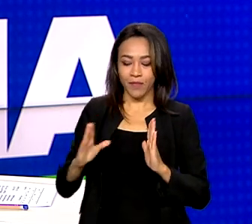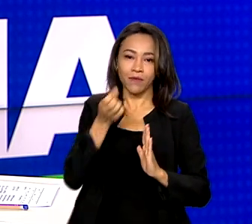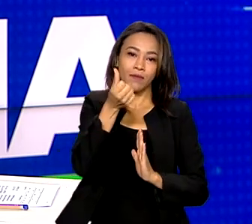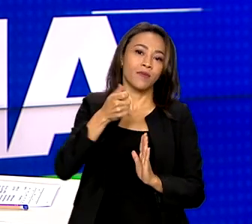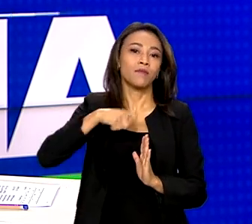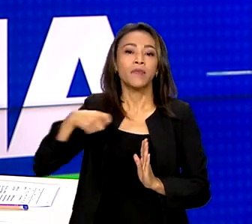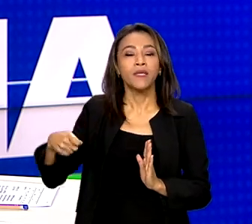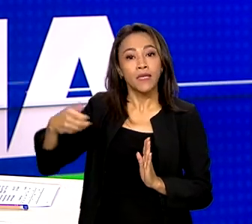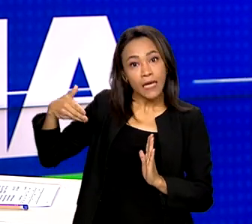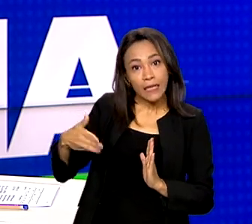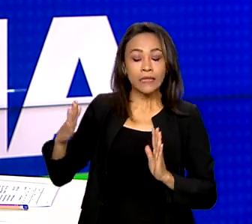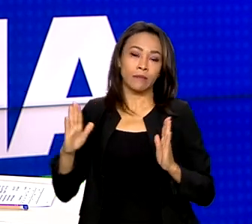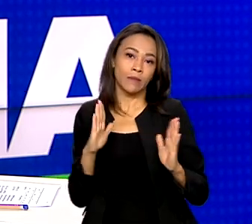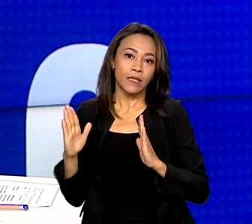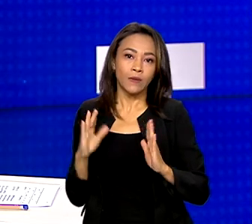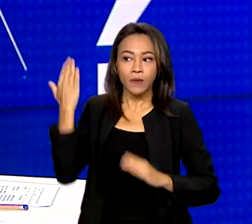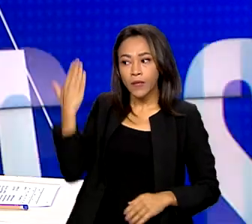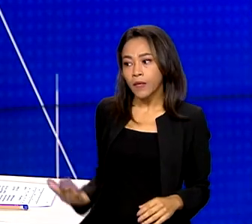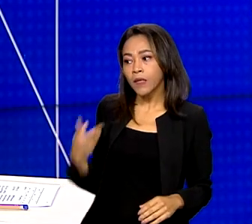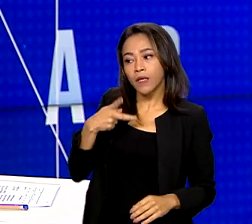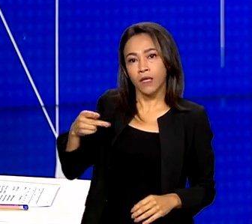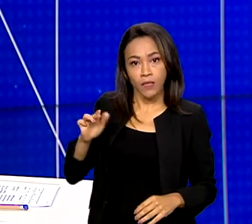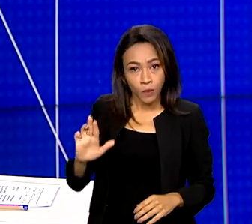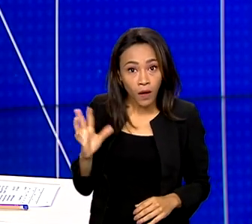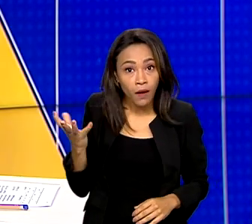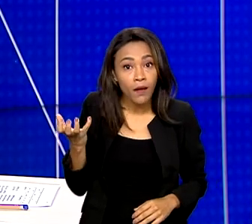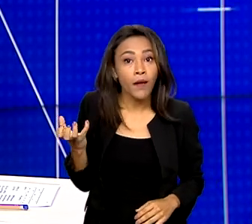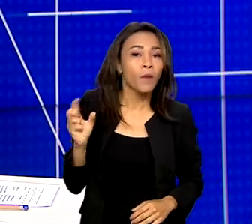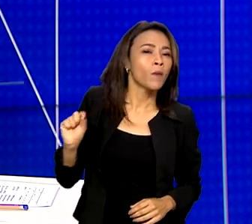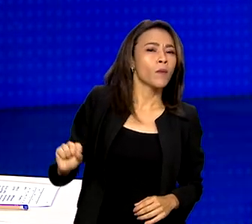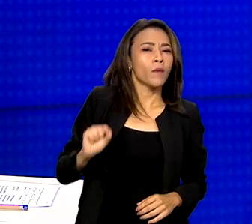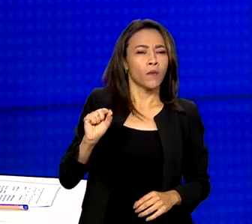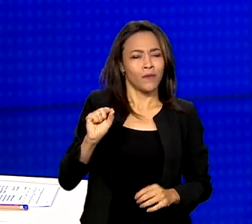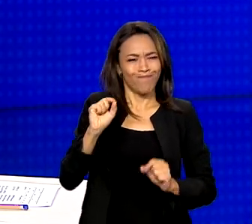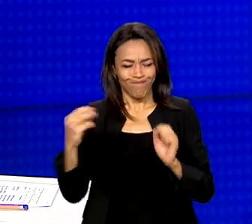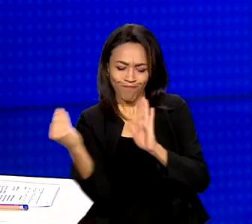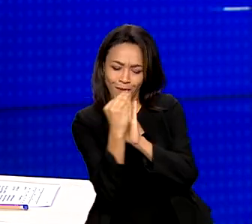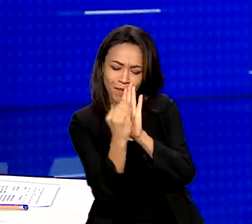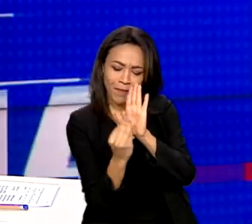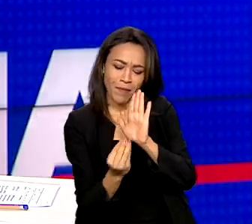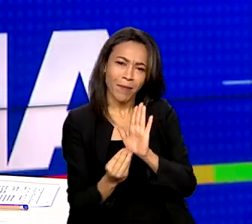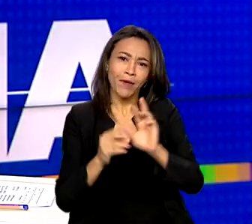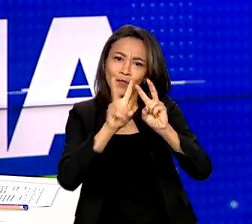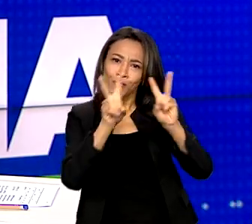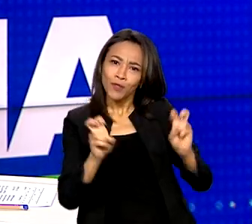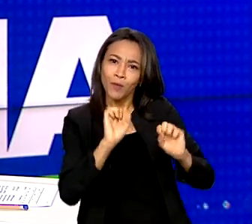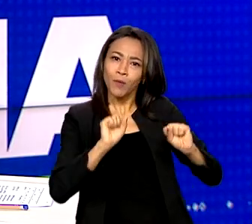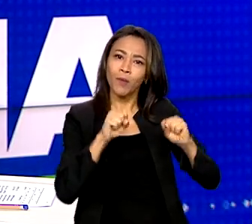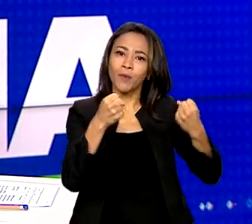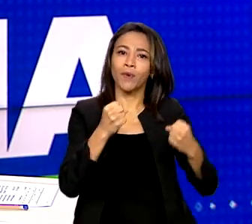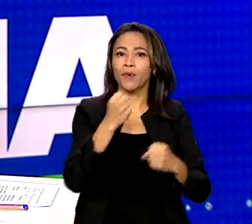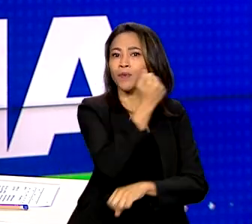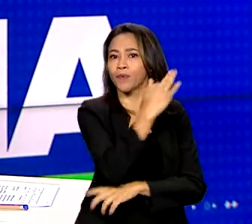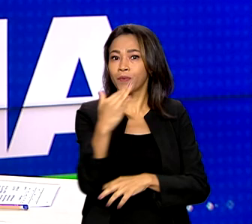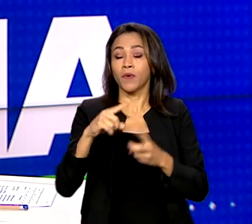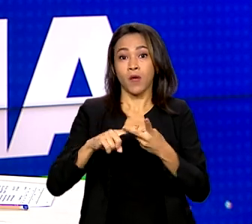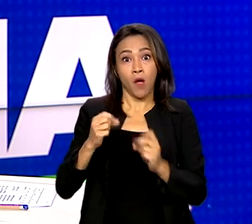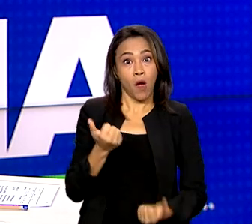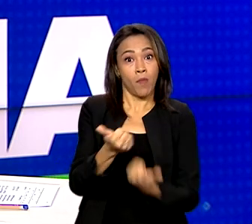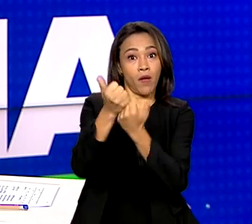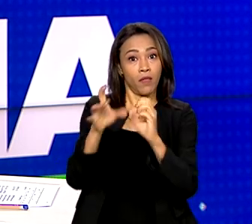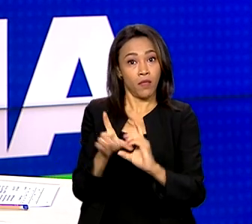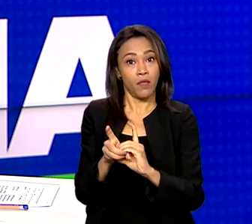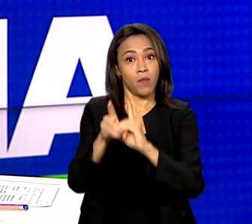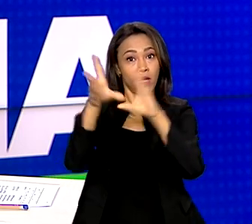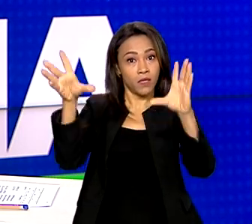6 meses. Período em que o presidente Lula quer promover a agenda verde, fortalecer a democracia e garantir